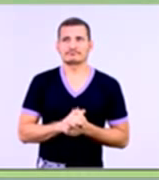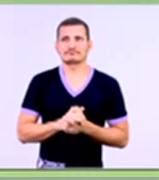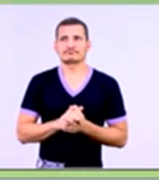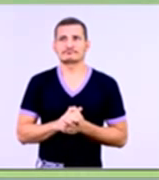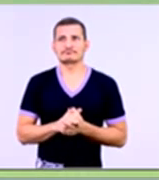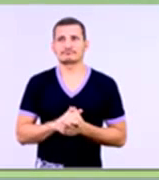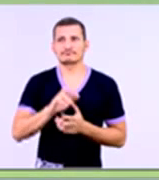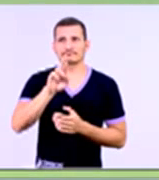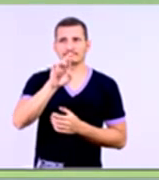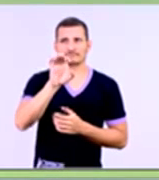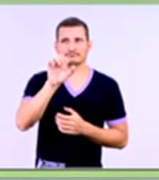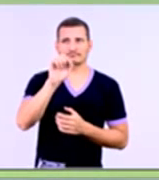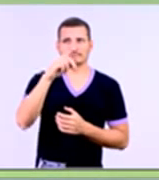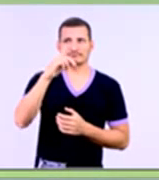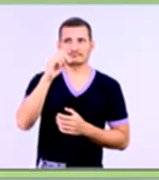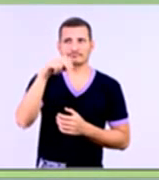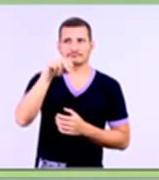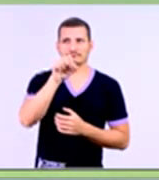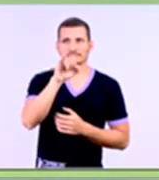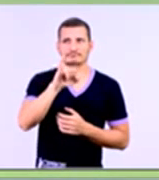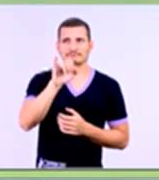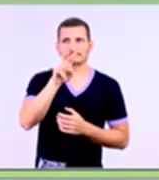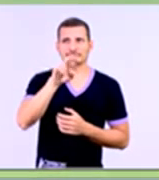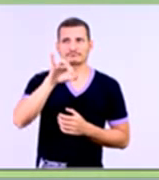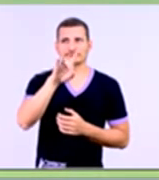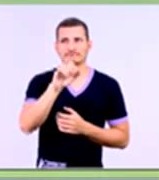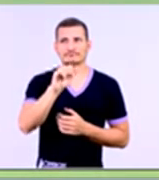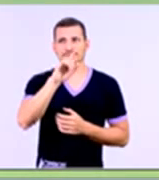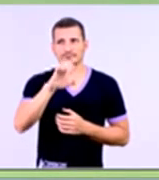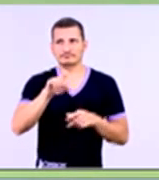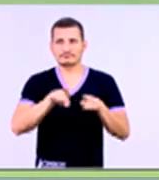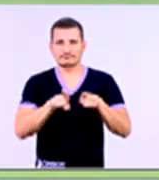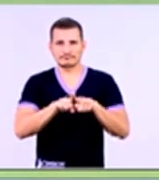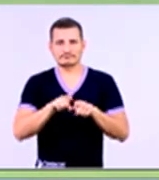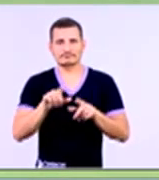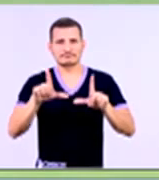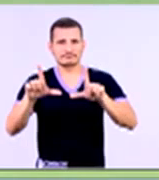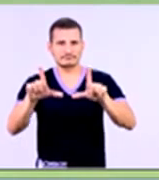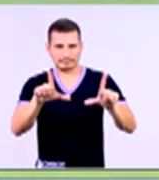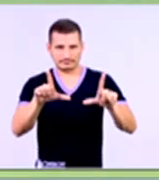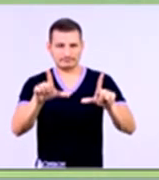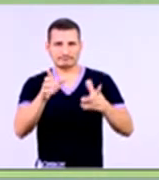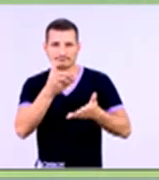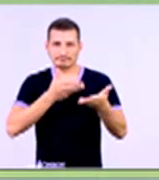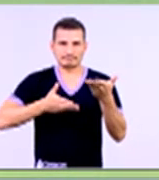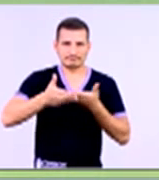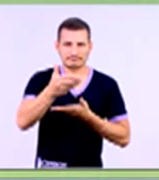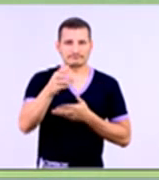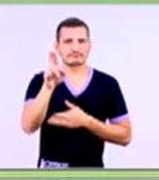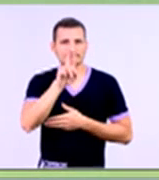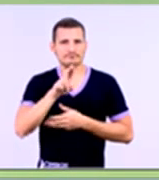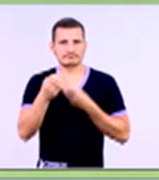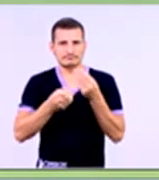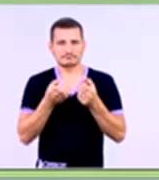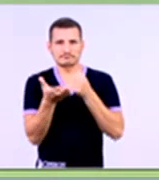responsividade e interação de telas. Utiliza como